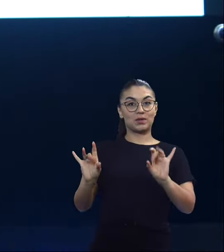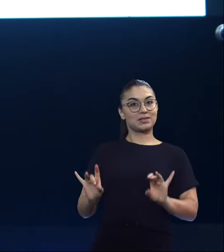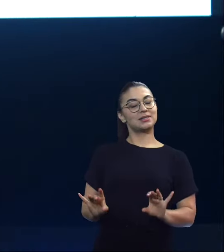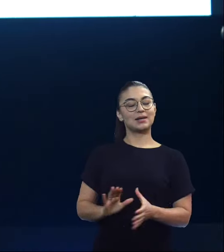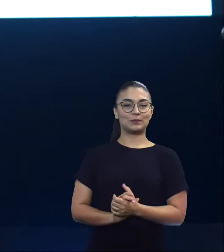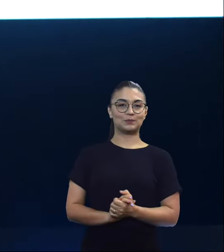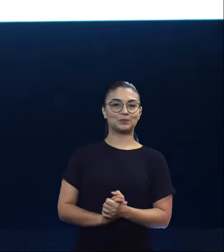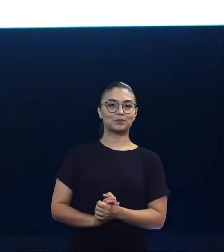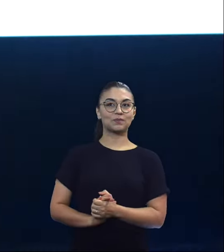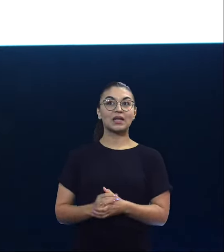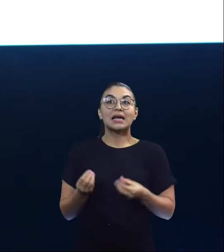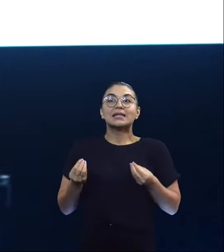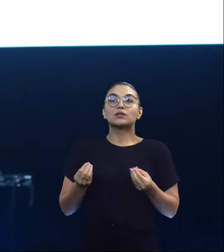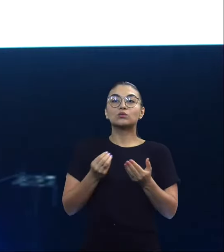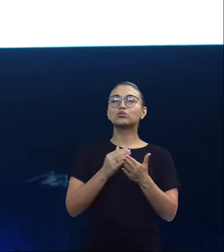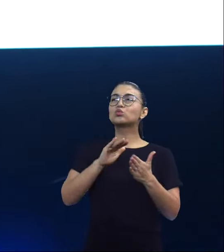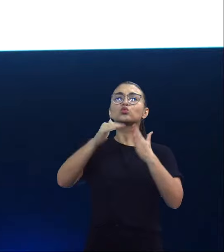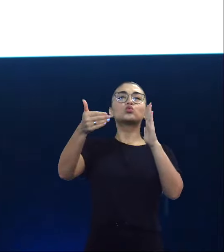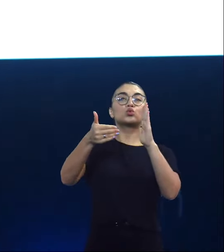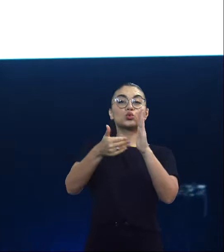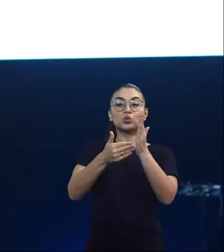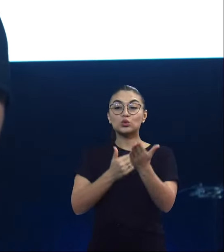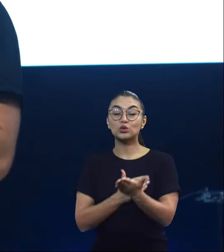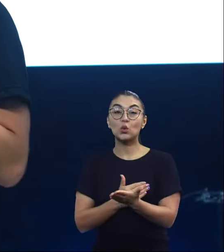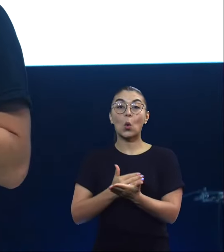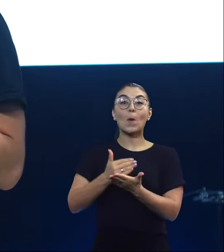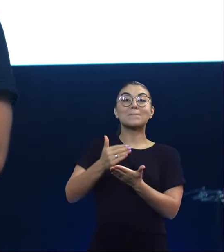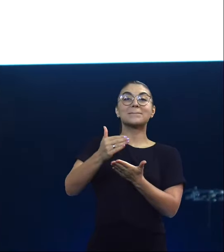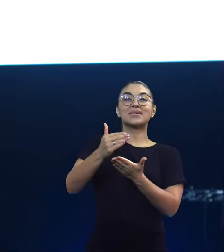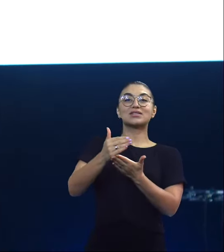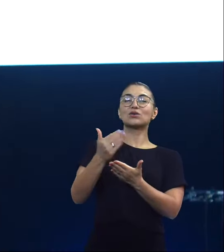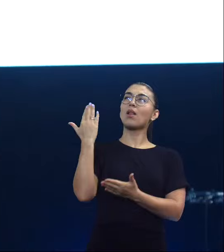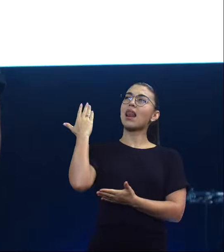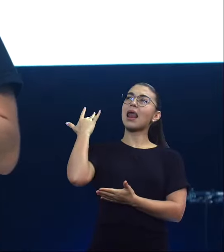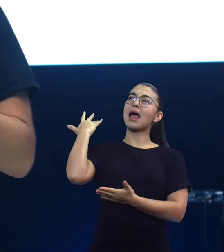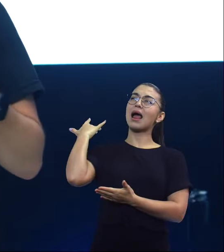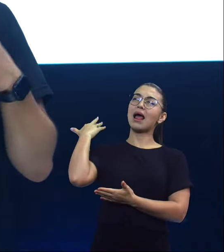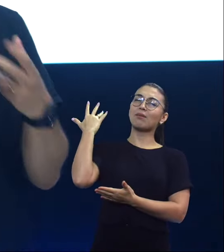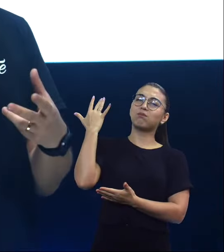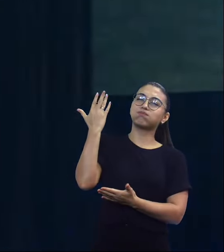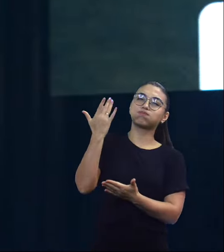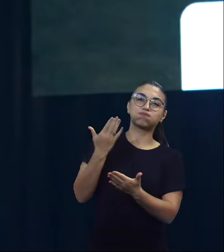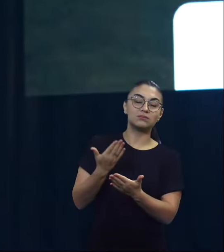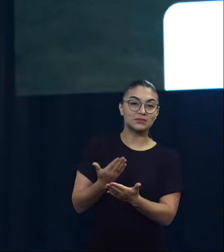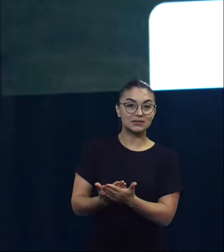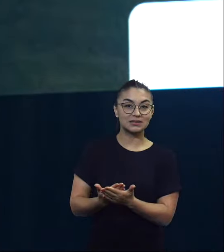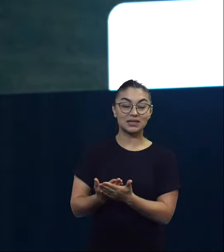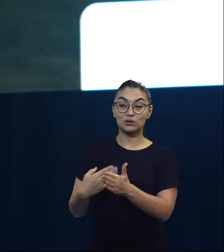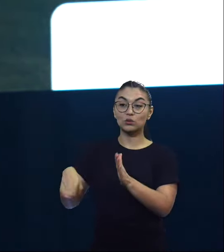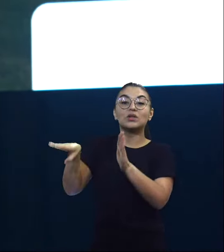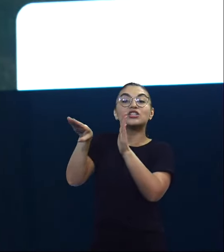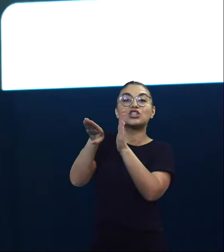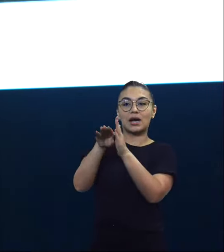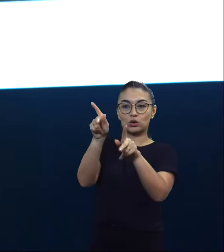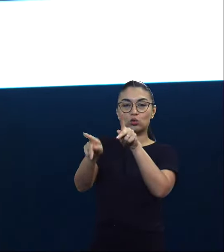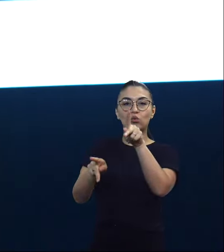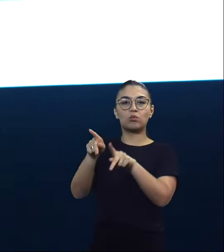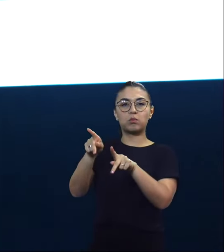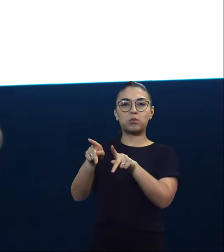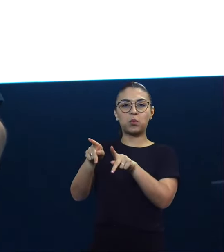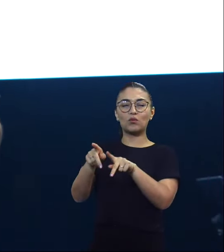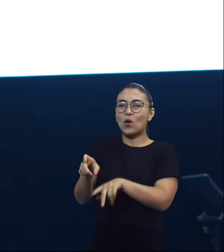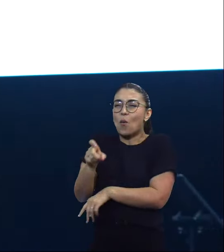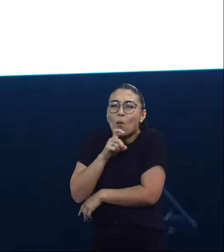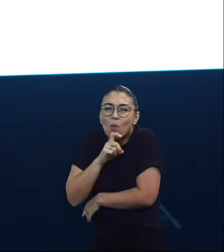em 1620, quando os peregrinos estavam vindo ainda da Europa para os Estados Unidos, e quando eles chegaram, tiveram um inverno muito pesado,